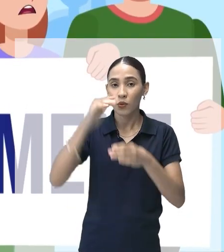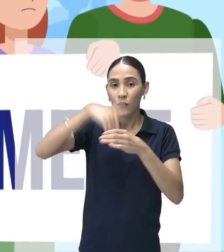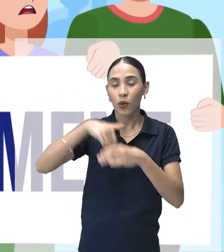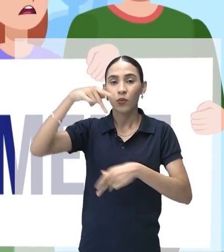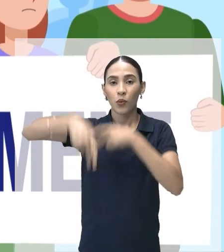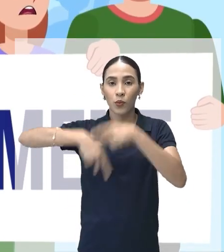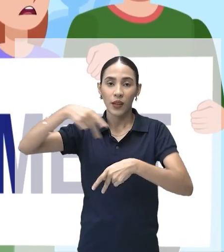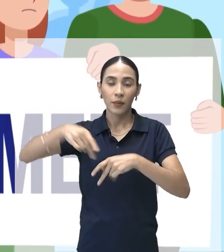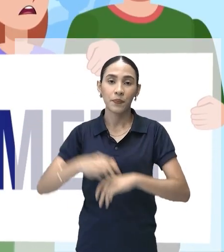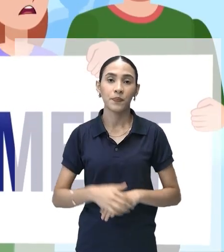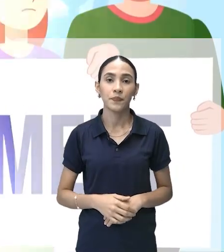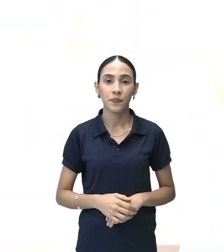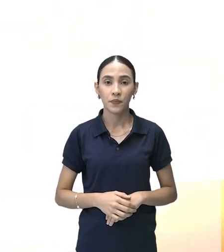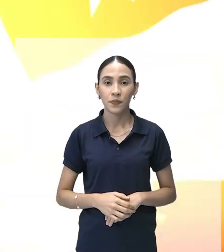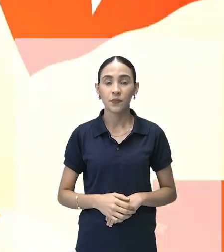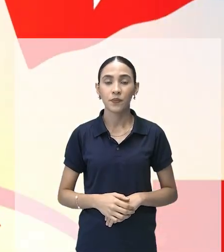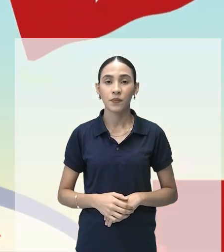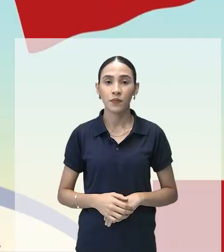popular.